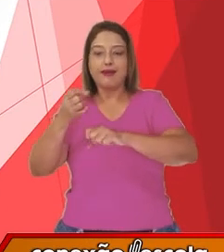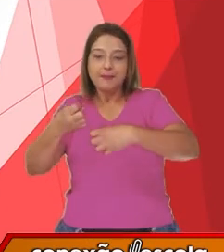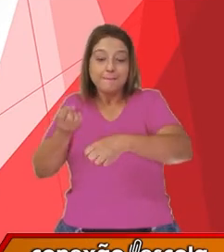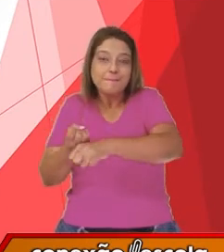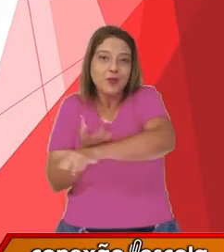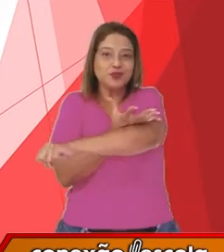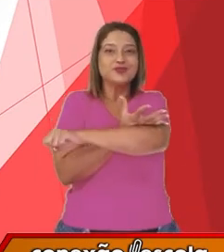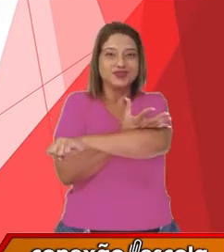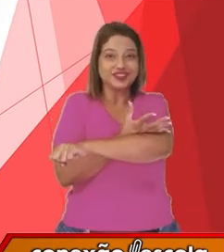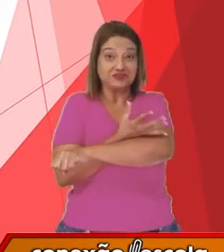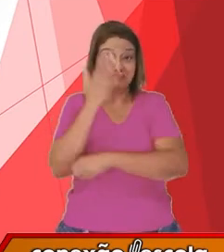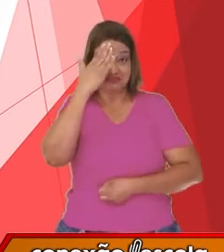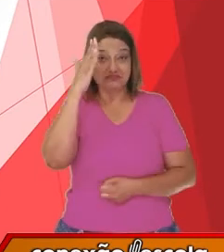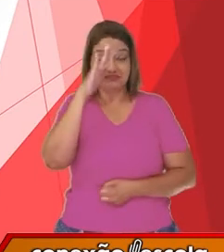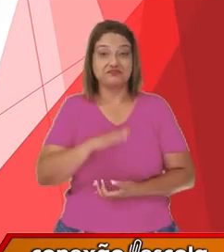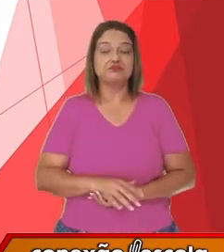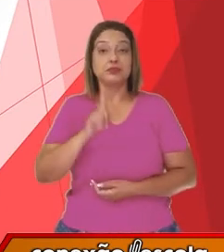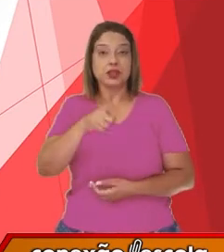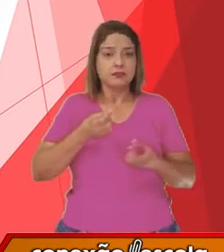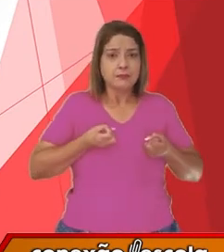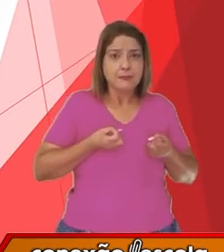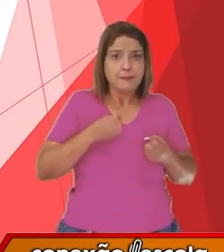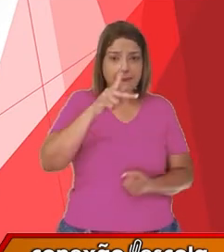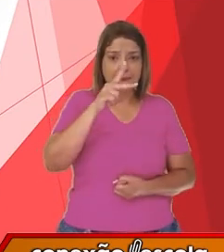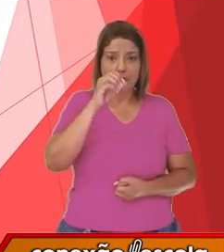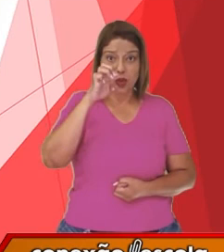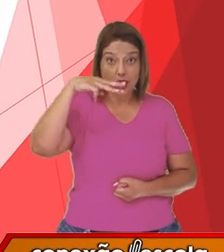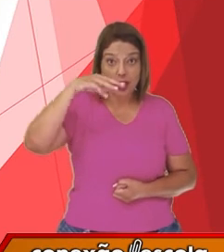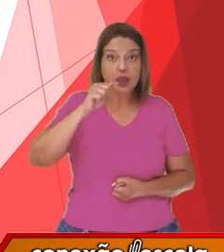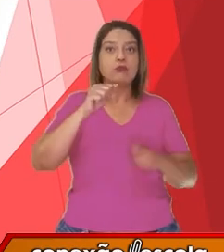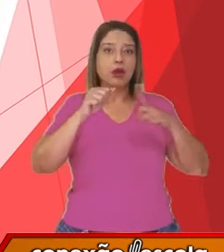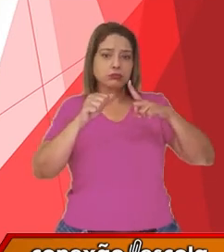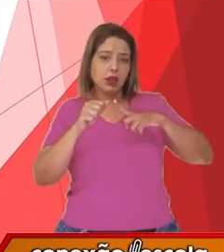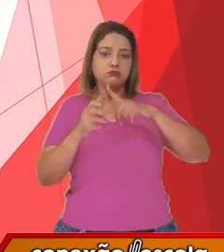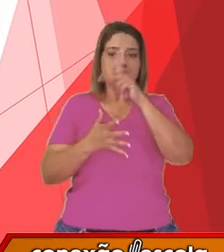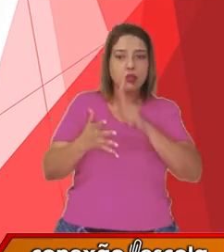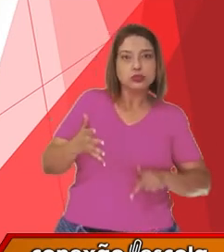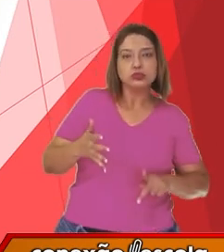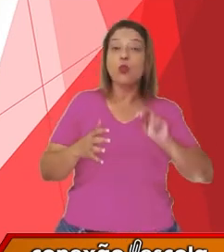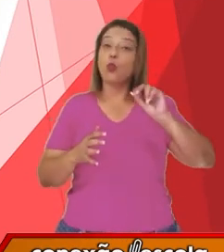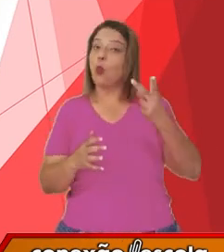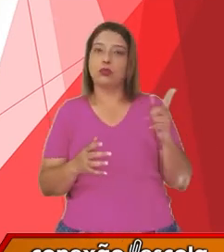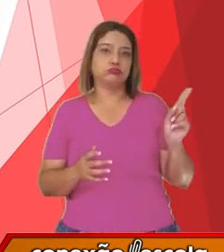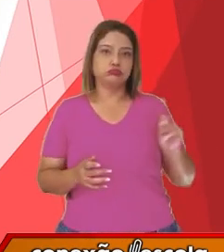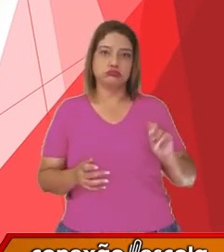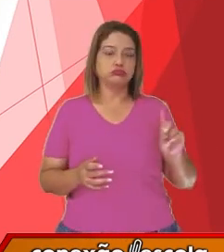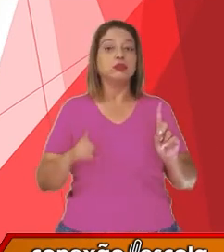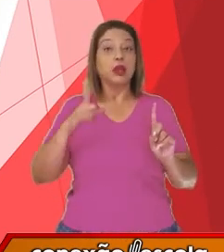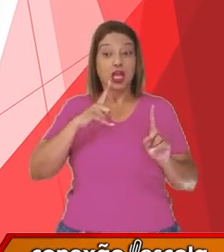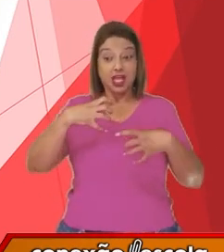Compreenderam? Um poema ele pode conter poesia ou não. Se causar emoção,